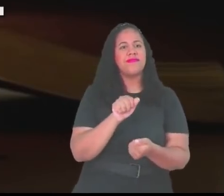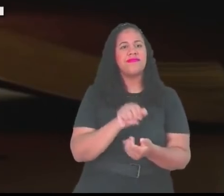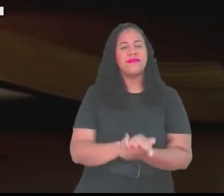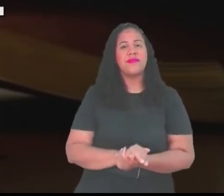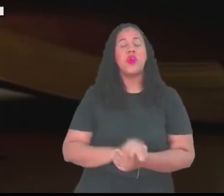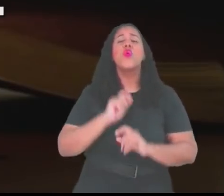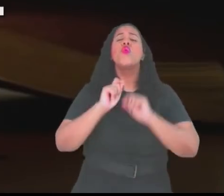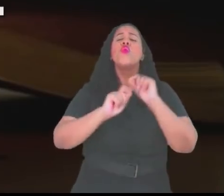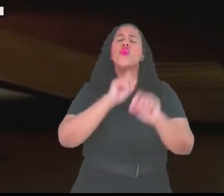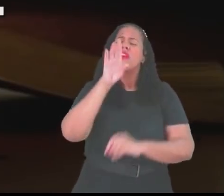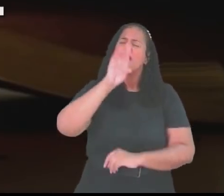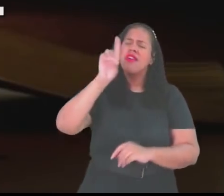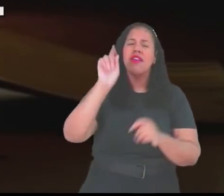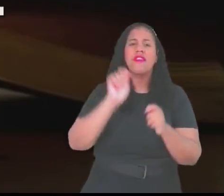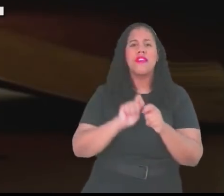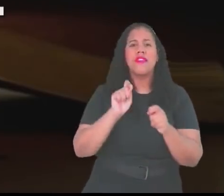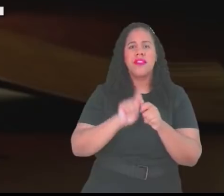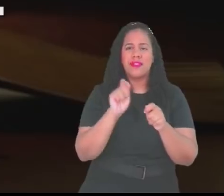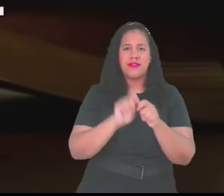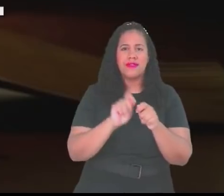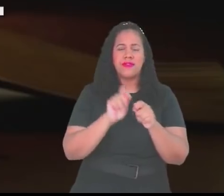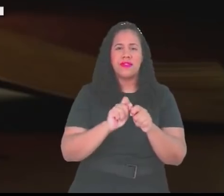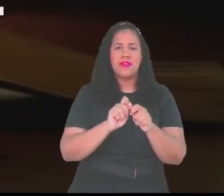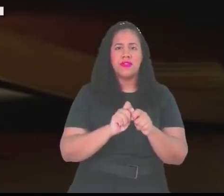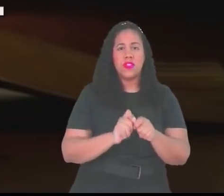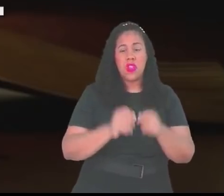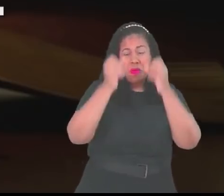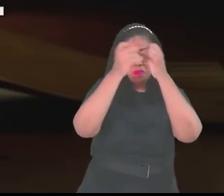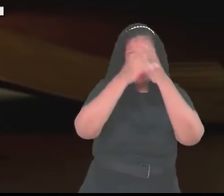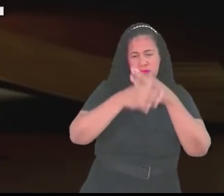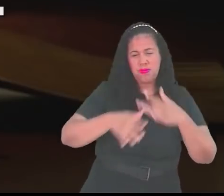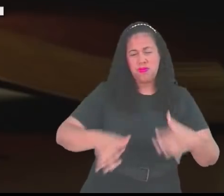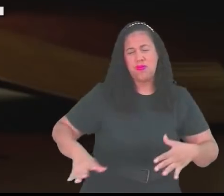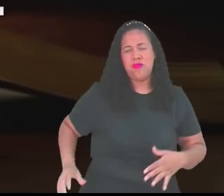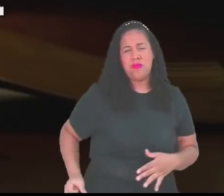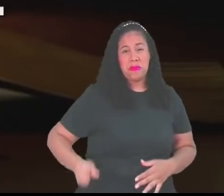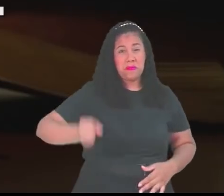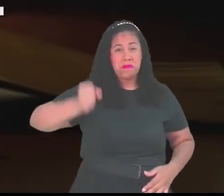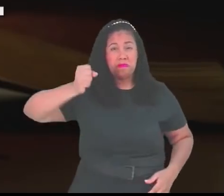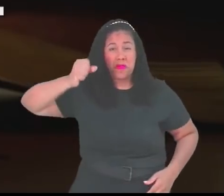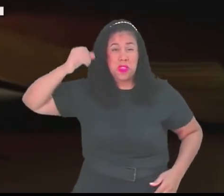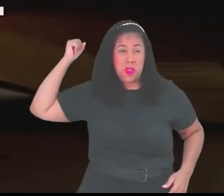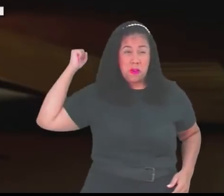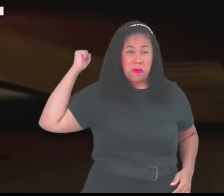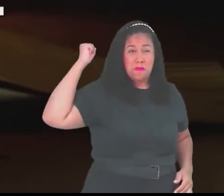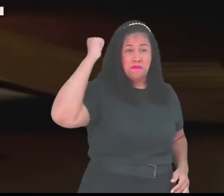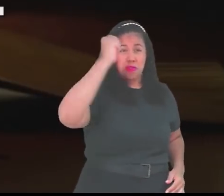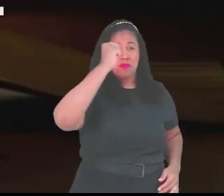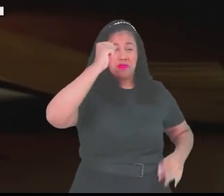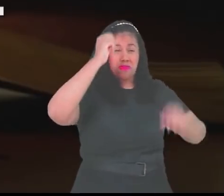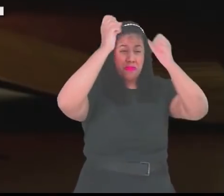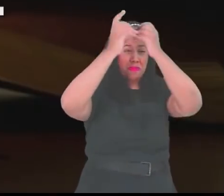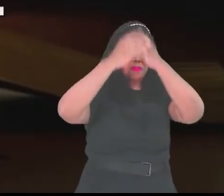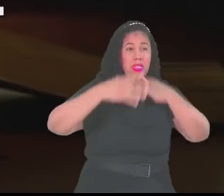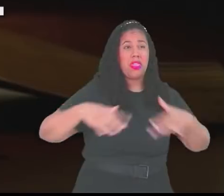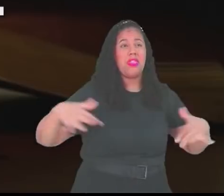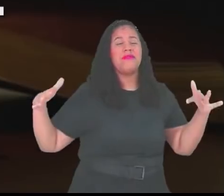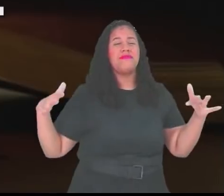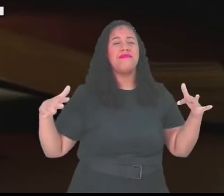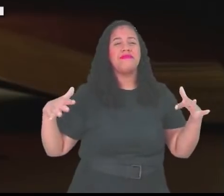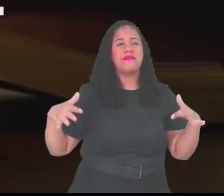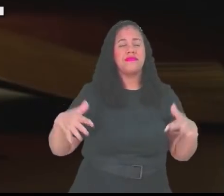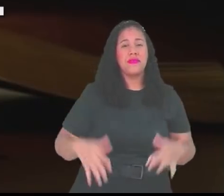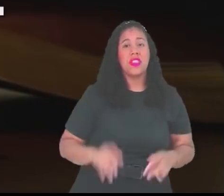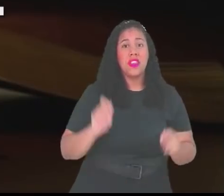O que é que ele faz? Quebra o arco e corta a lança.